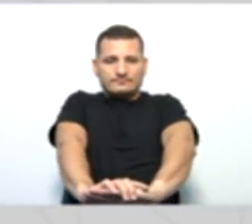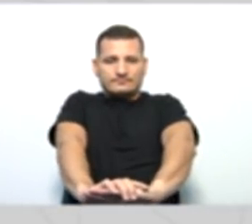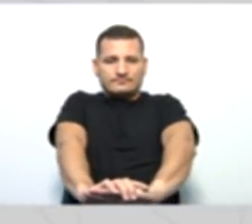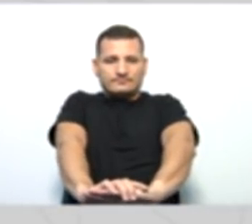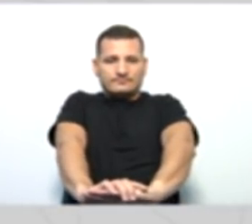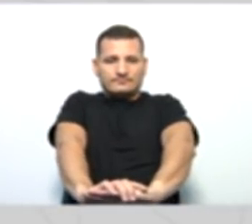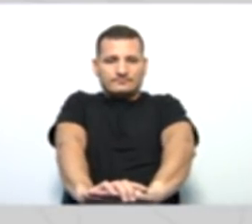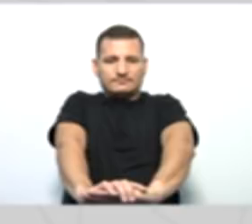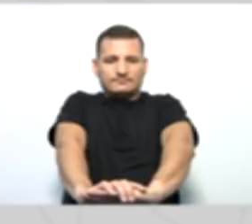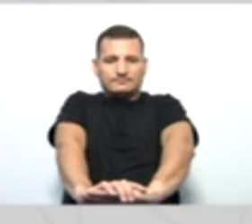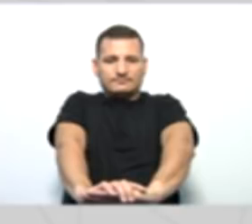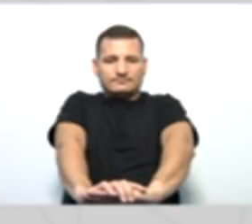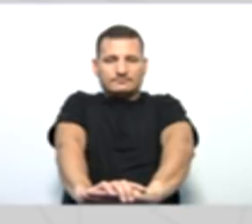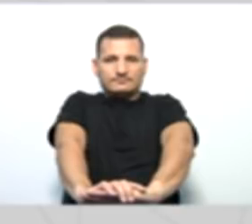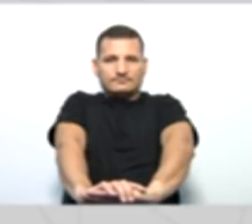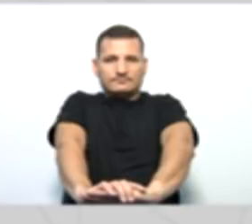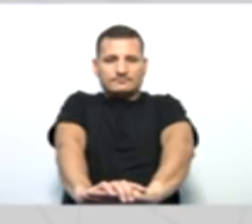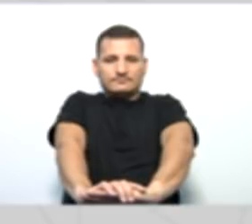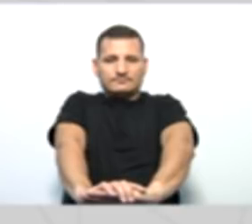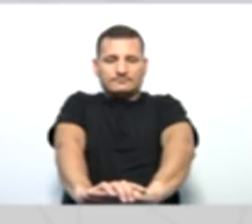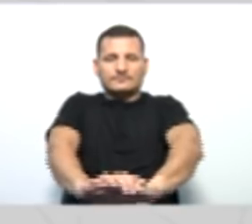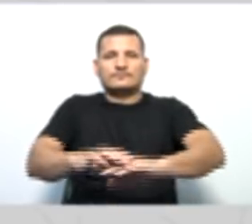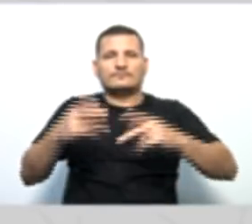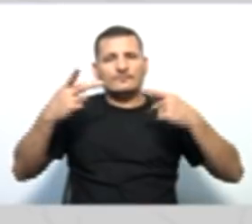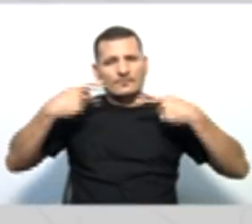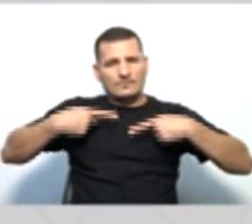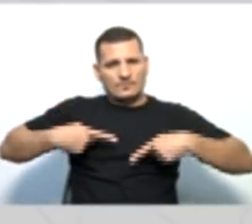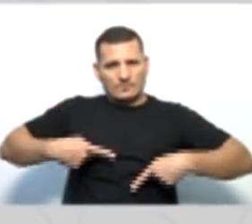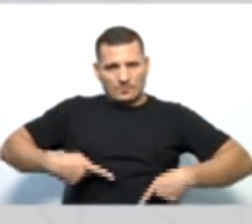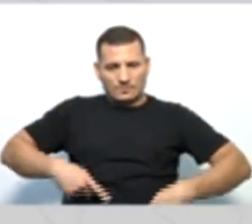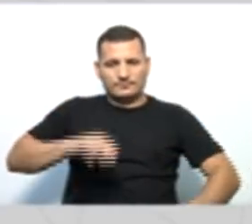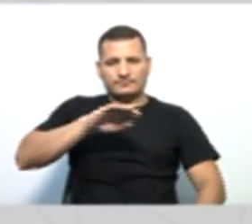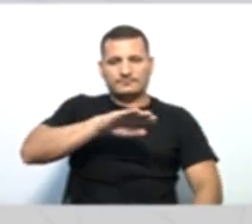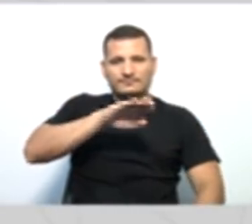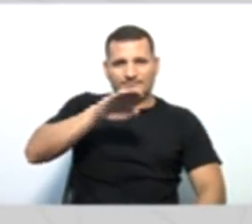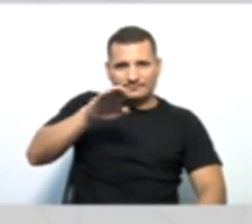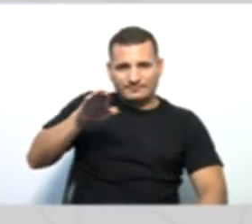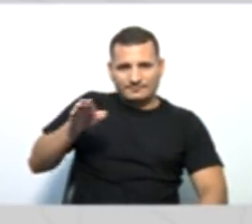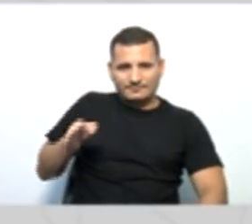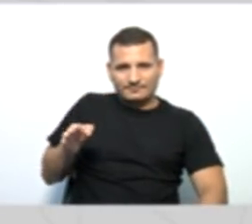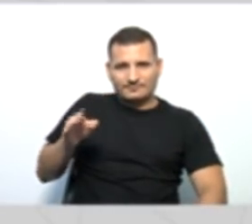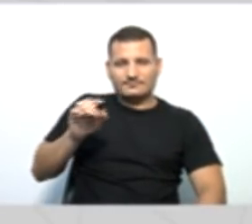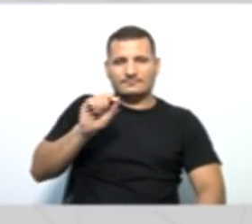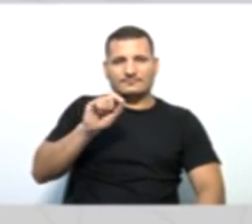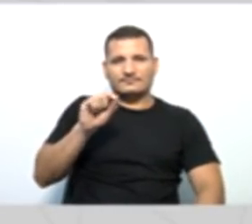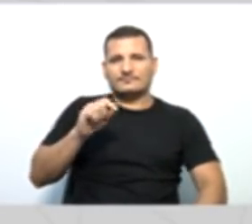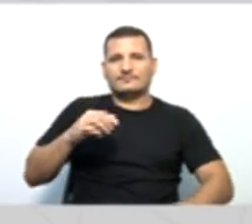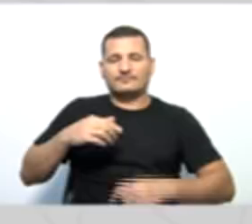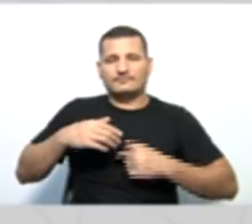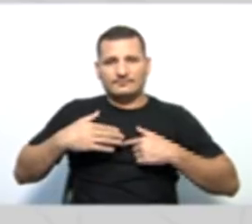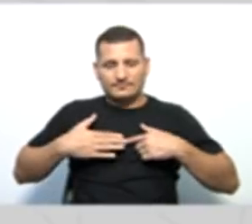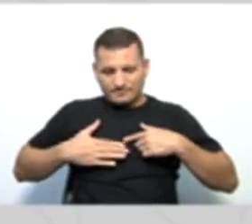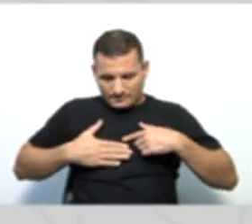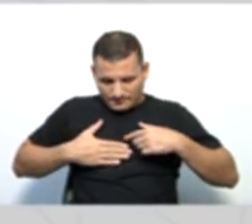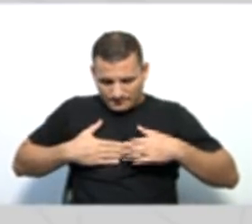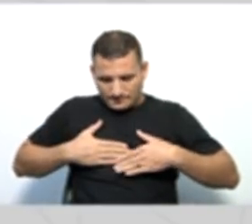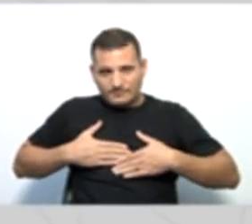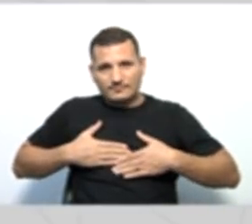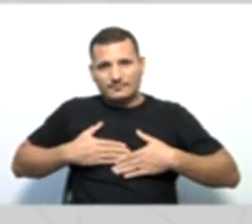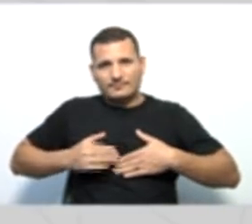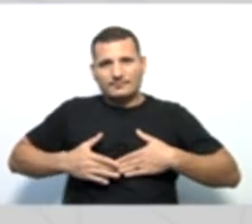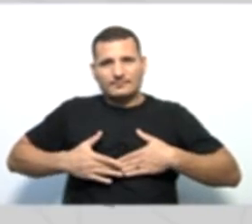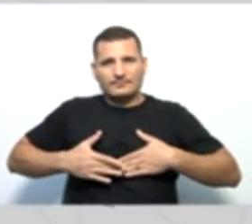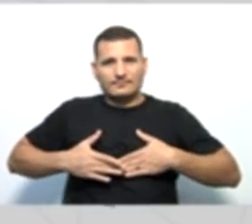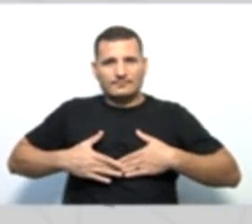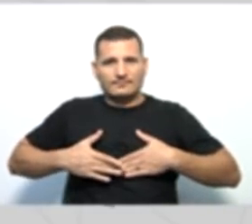visão, tá? Um pouco acima, né, aqui daquele buraquinho que nós temos abaixo do externo, não é? Pressiona